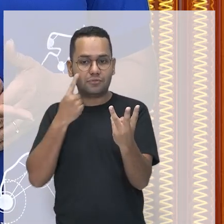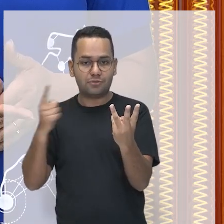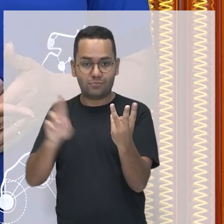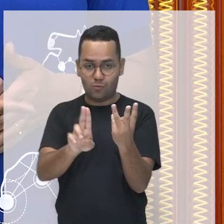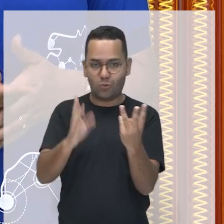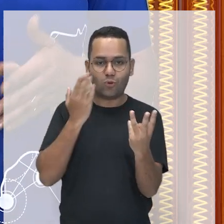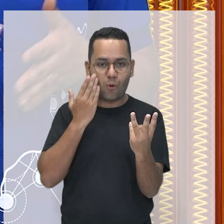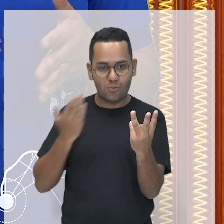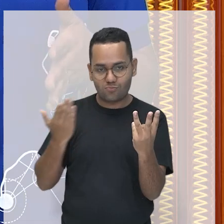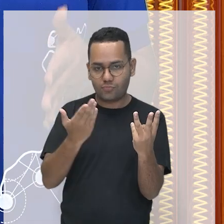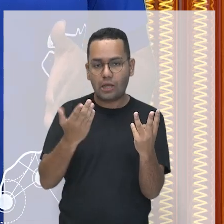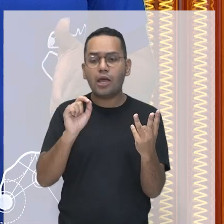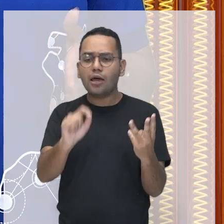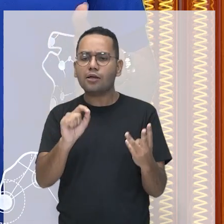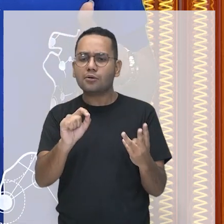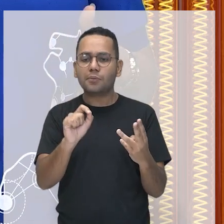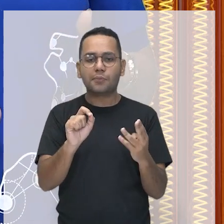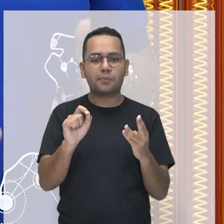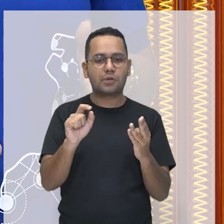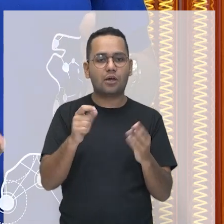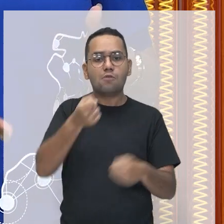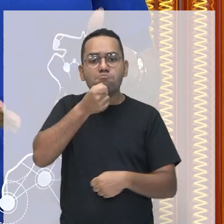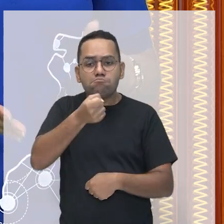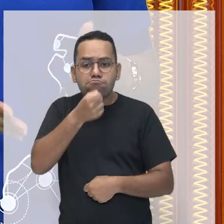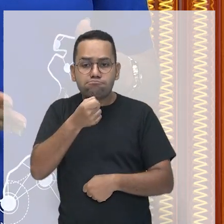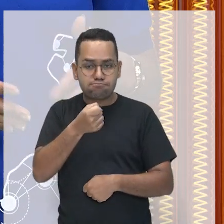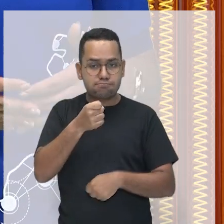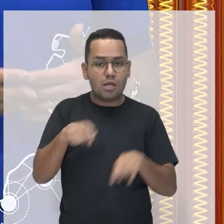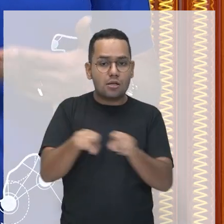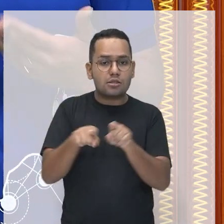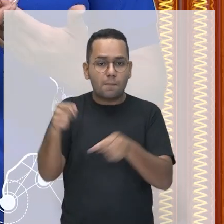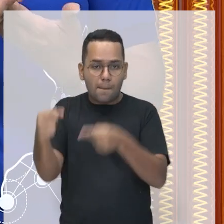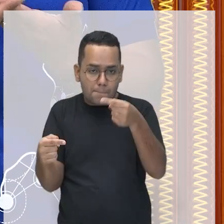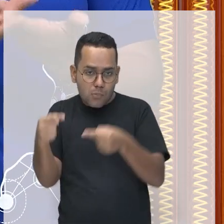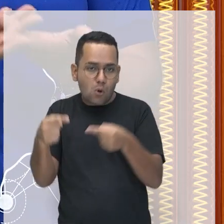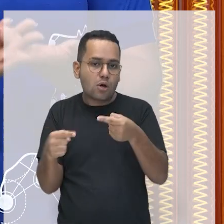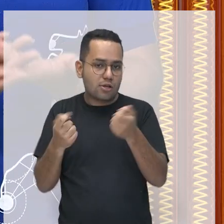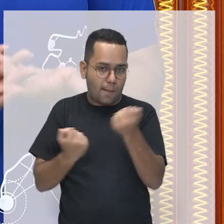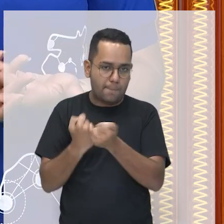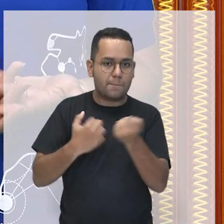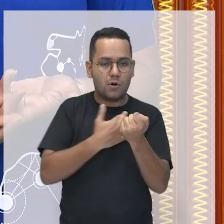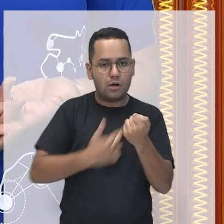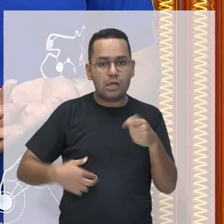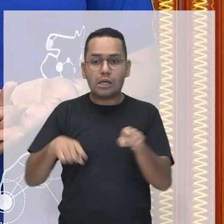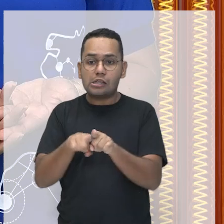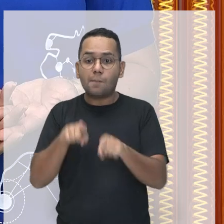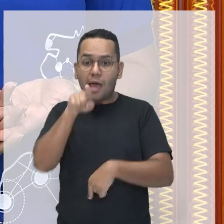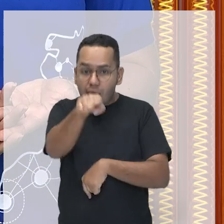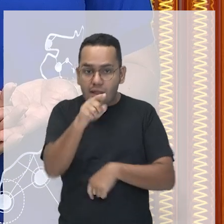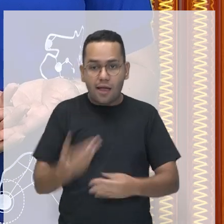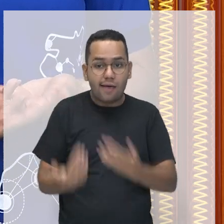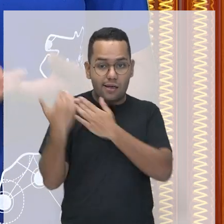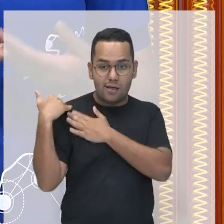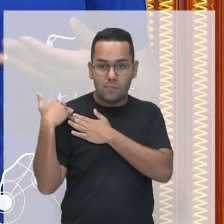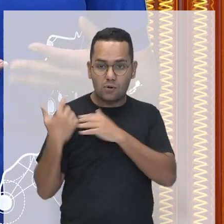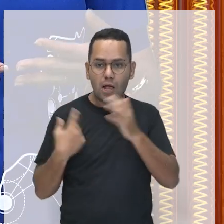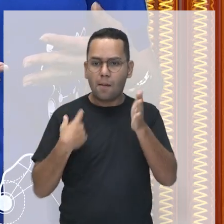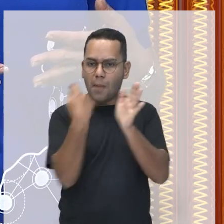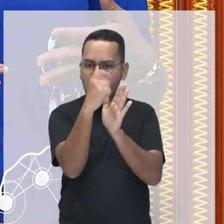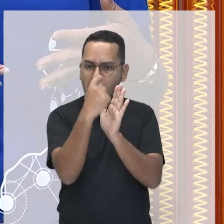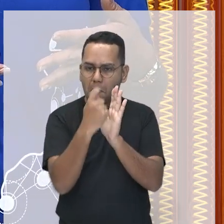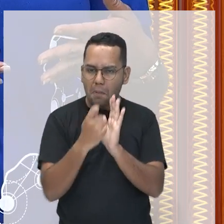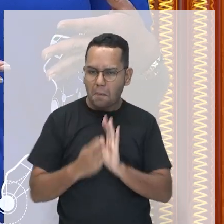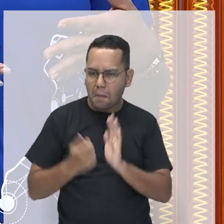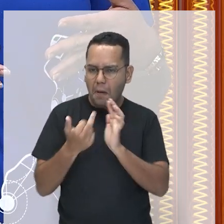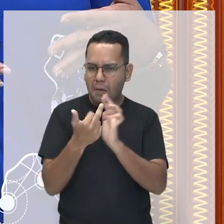político republicano e autor do Manifesto Republicano, que vai dar ali o pontapé inicial para essas ideias serem